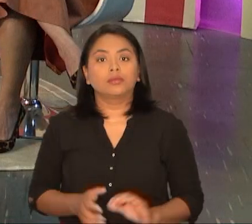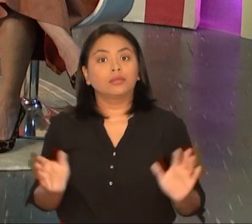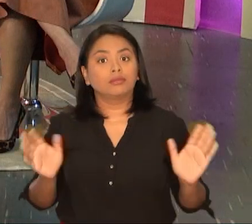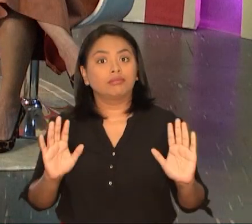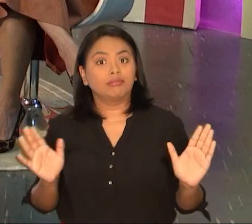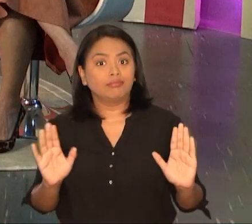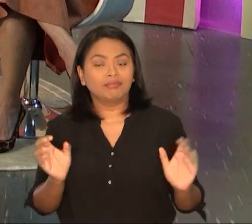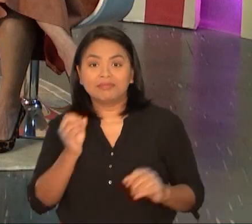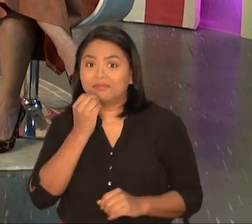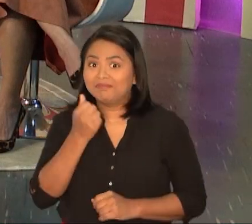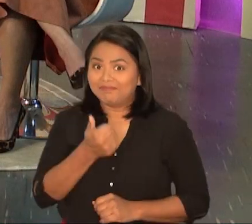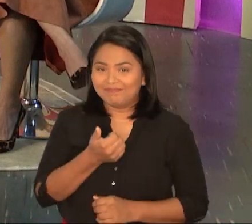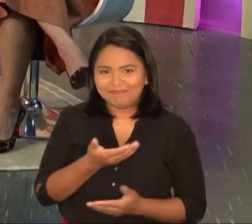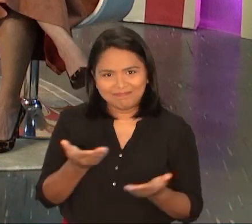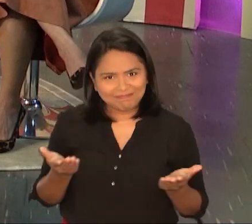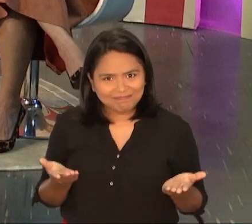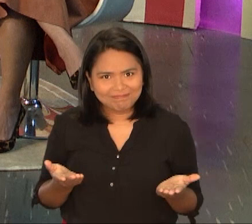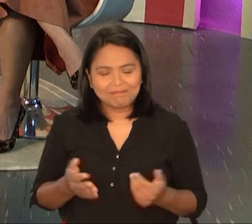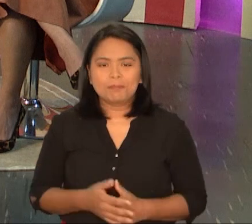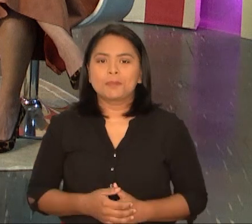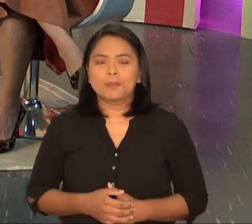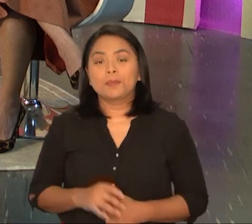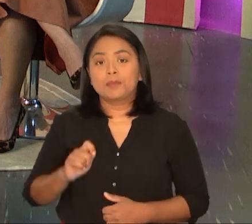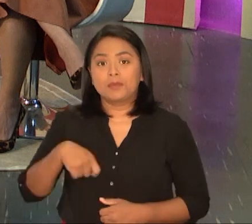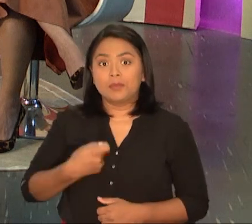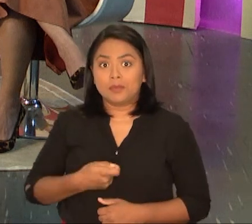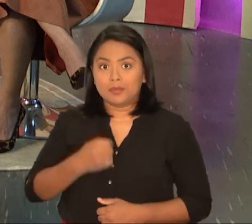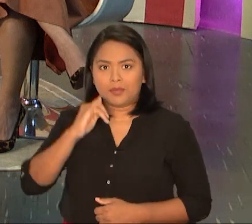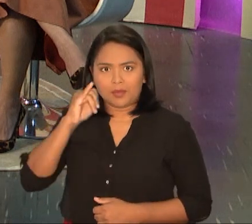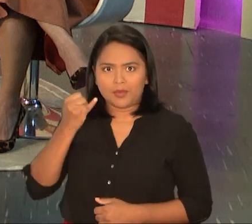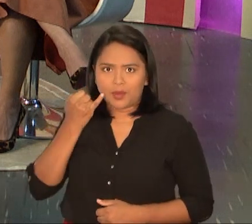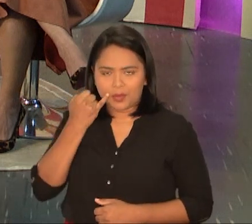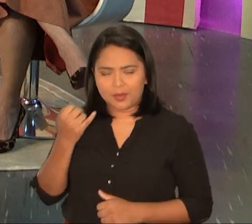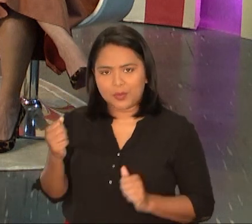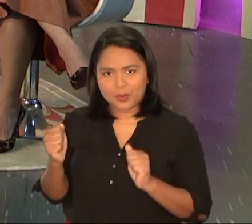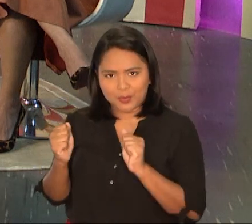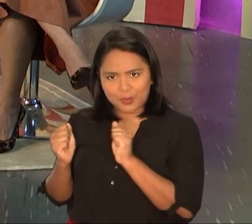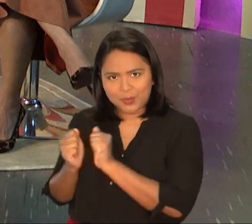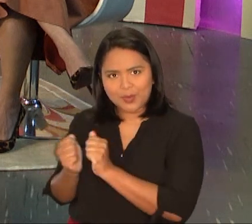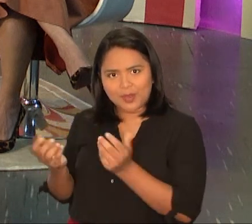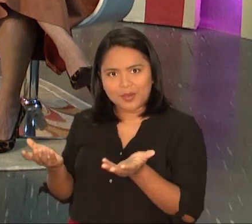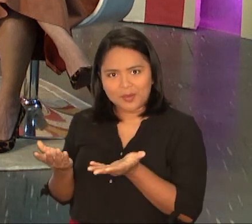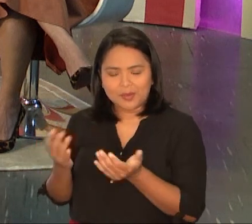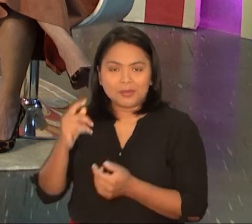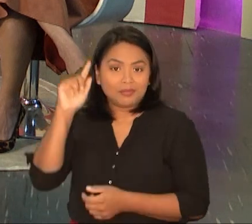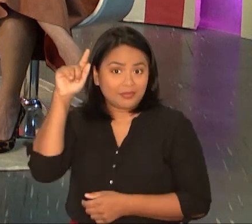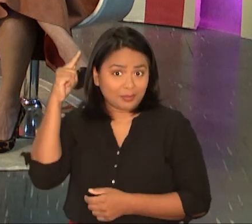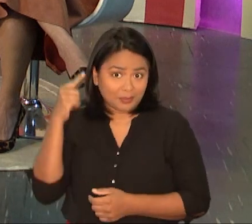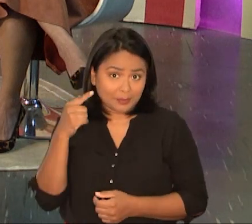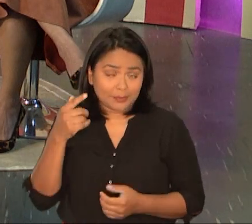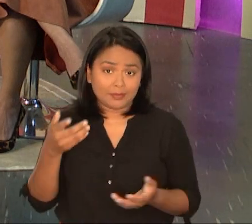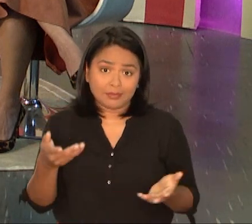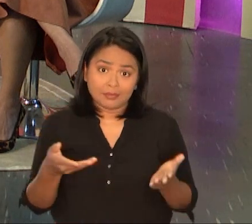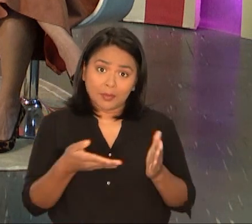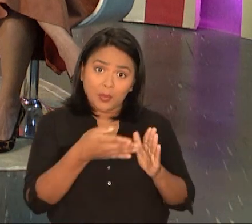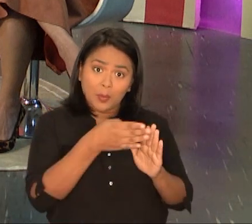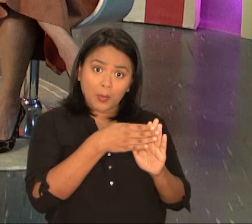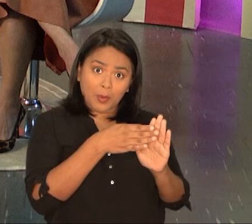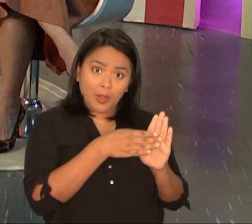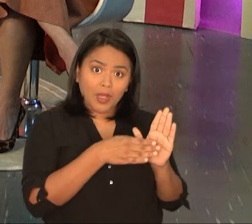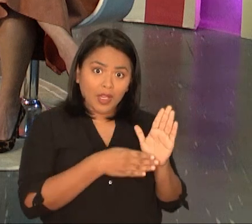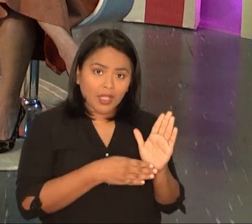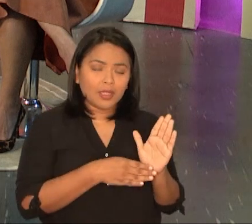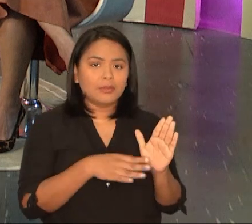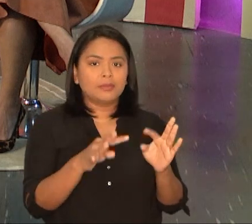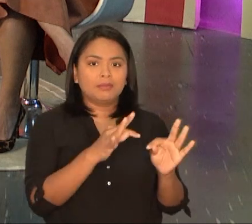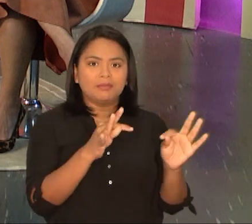Olá, tudo bem com você? Eu sou Josi Silva, estou ao lado de Jéssica Nascimento para dar início a mais um episódio do